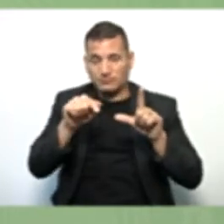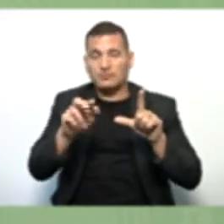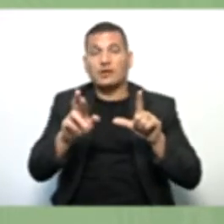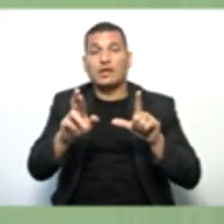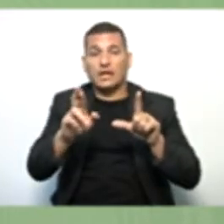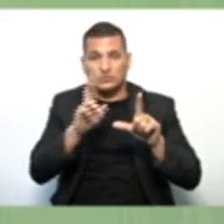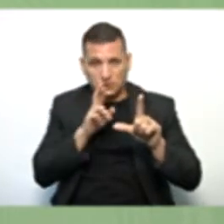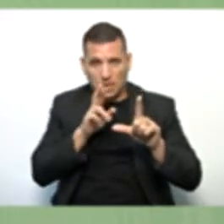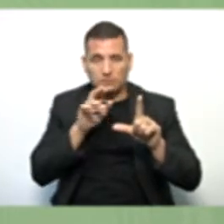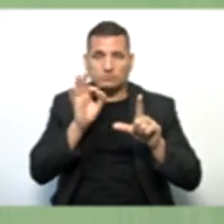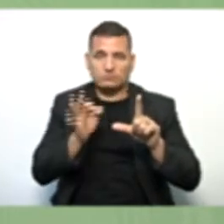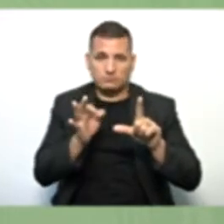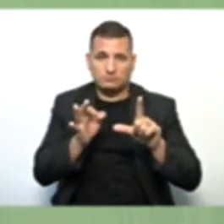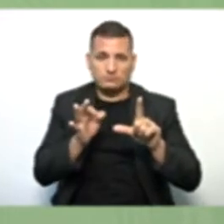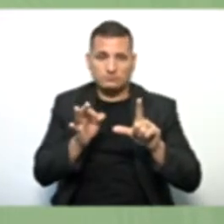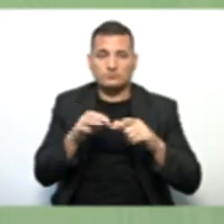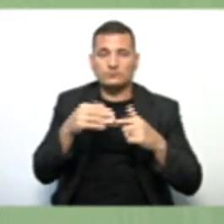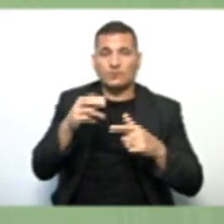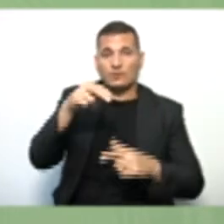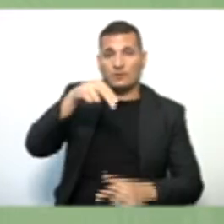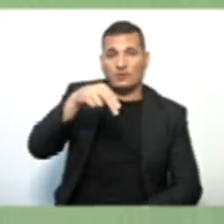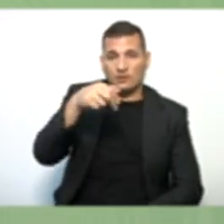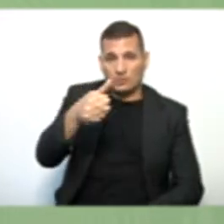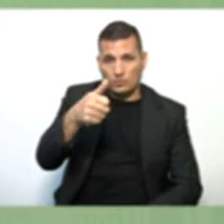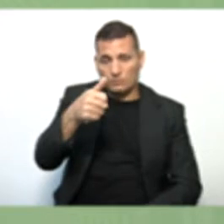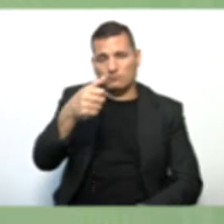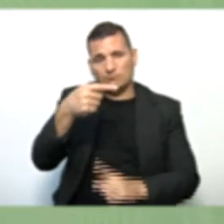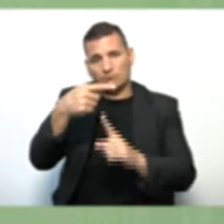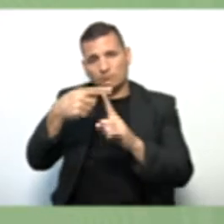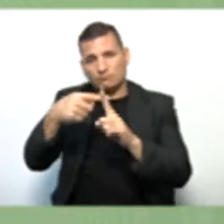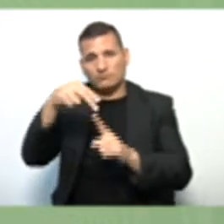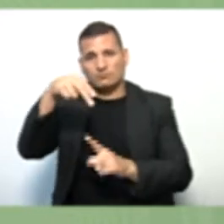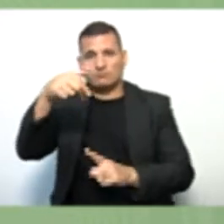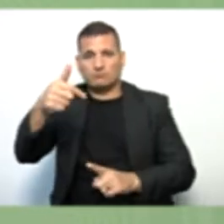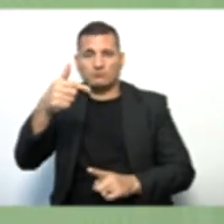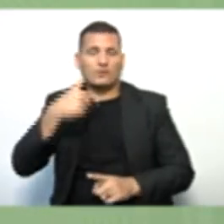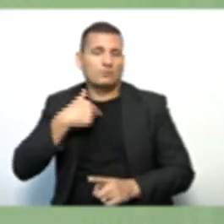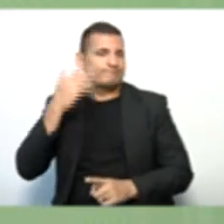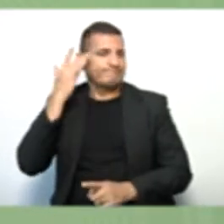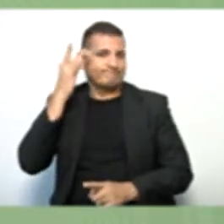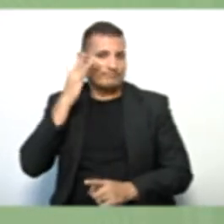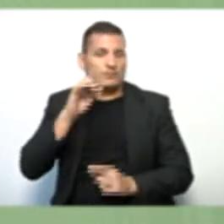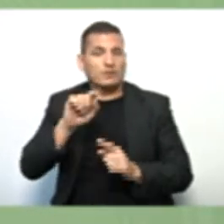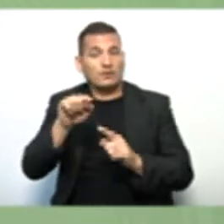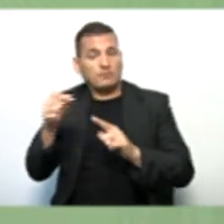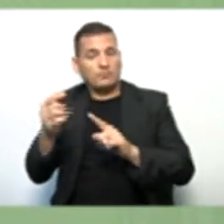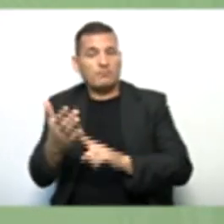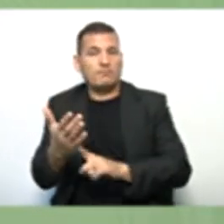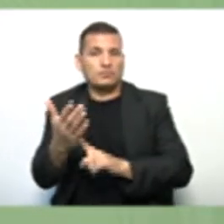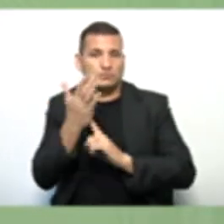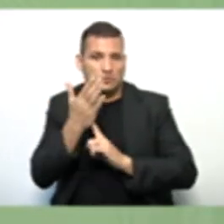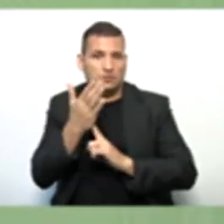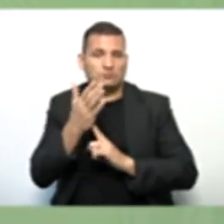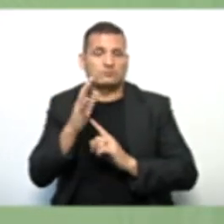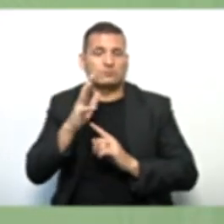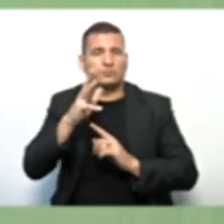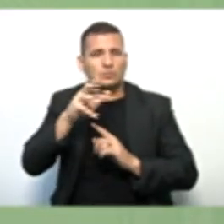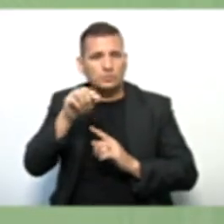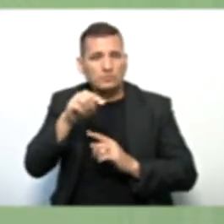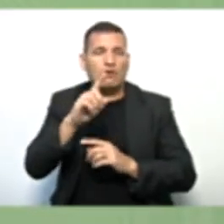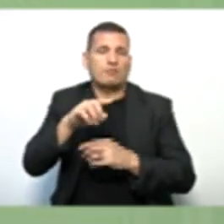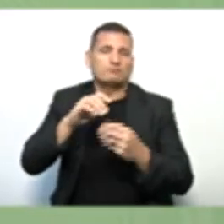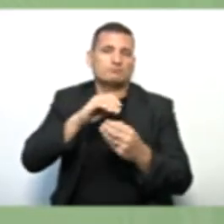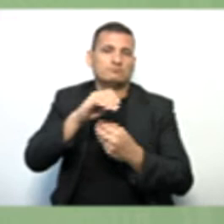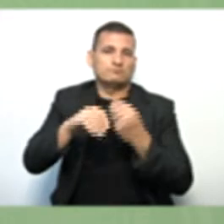Então, a soma N1 mais N2, que eu não sei que número vai ter aqui, vai mostrar o resultado. Isso aqui tudo é o processamento,